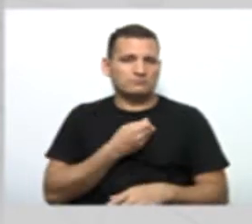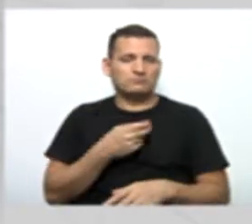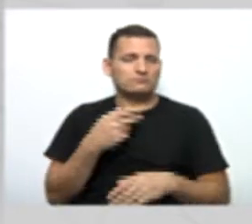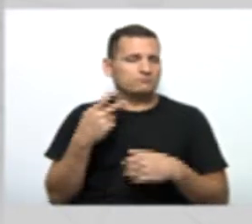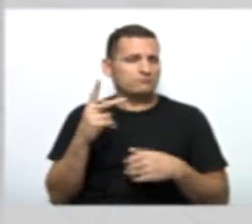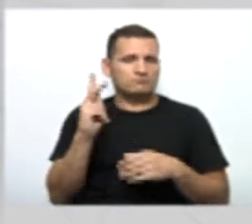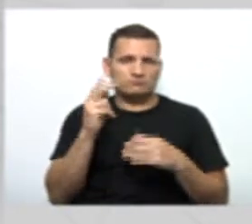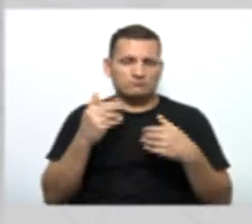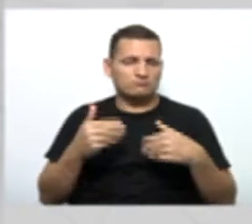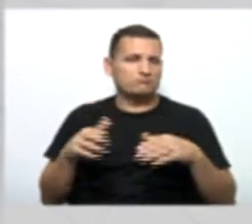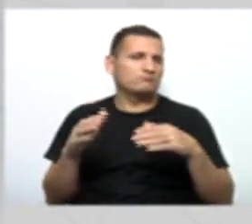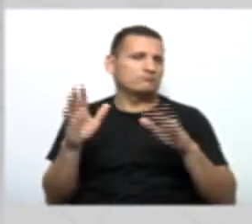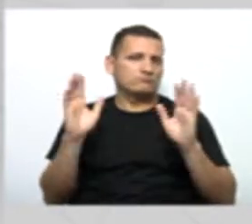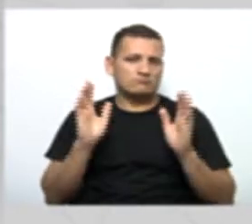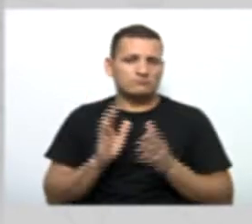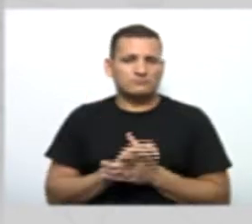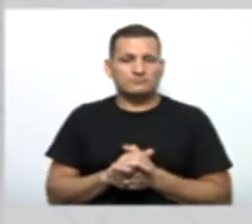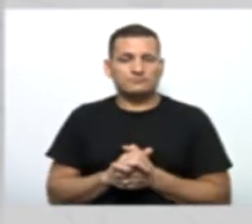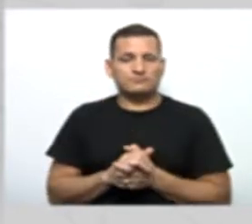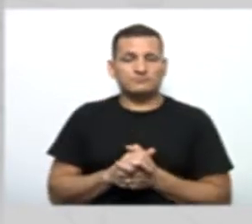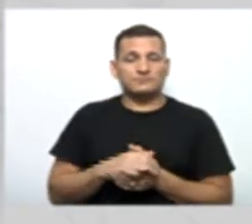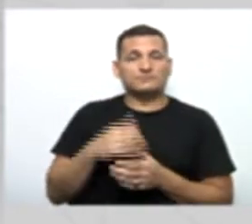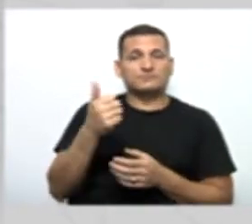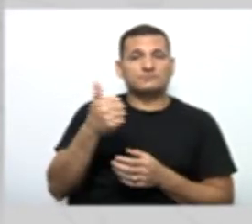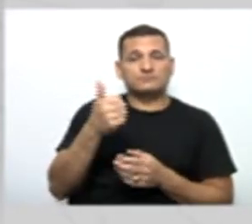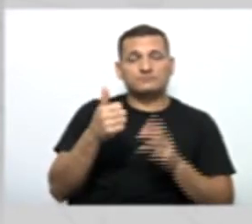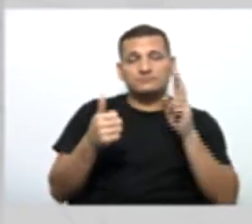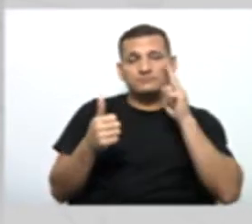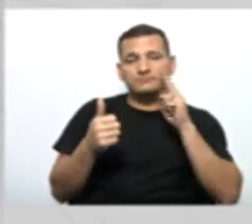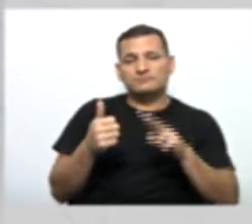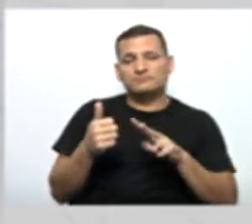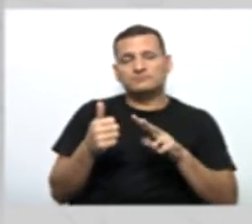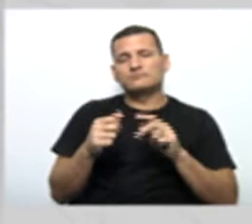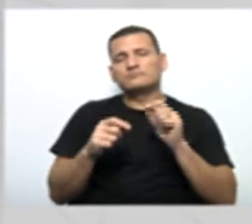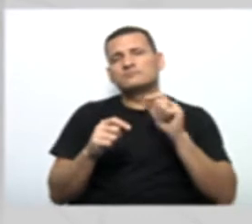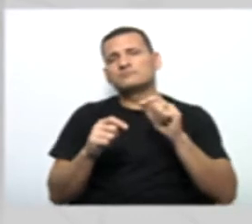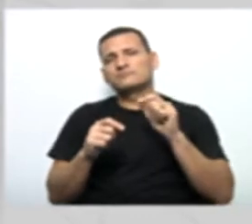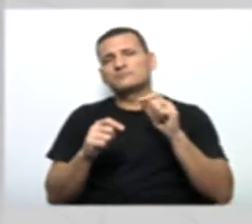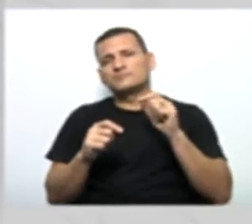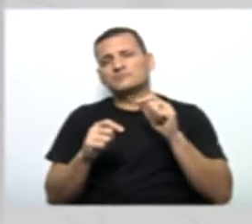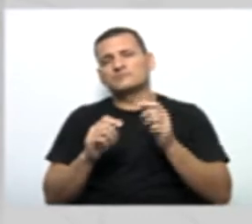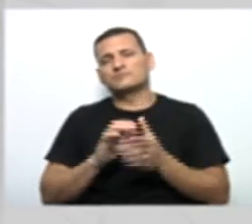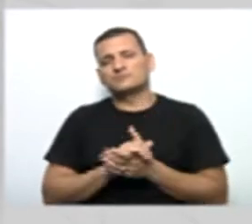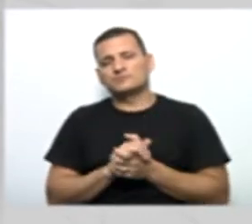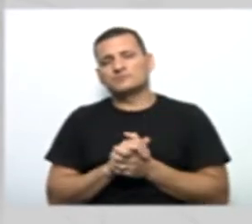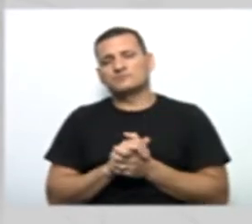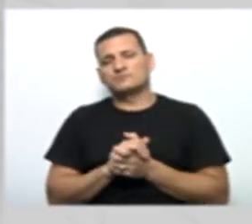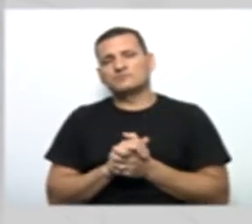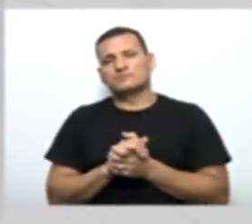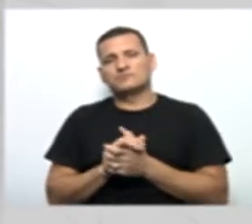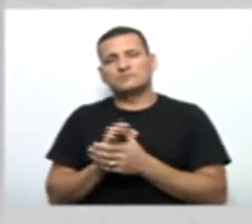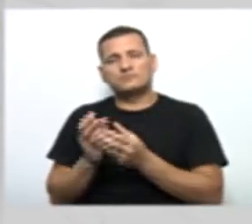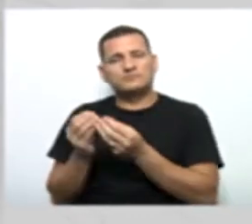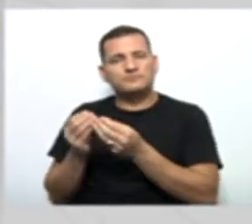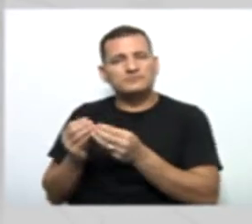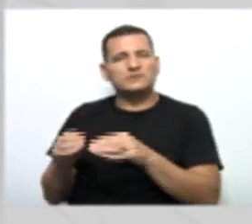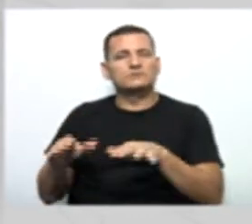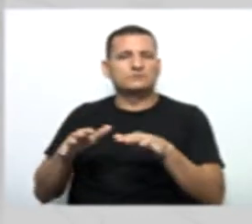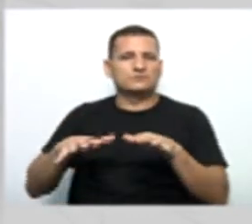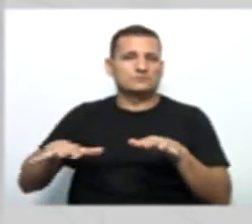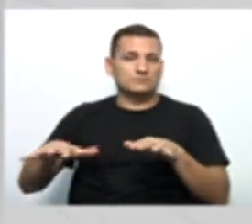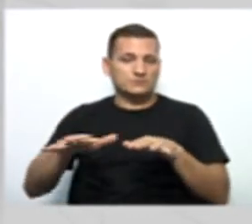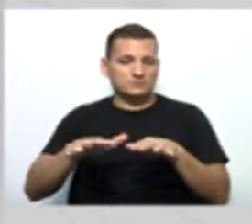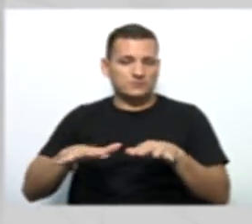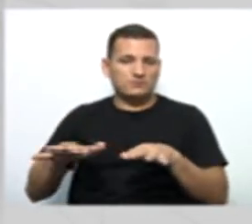Então, primeiro, nós iremos ver as variáveis da degradação ambiental. Bom, nós vimos na